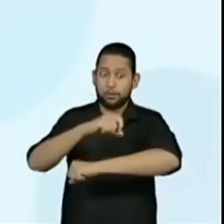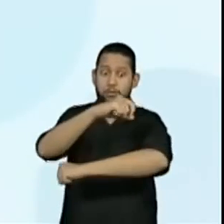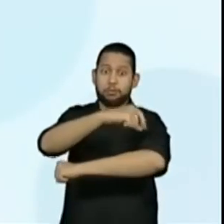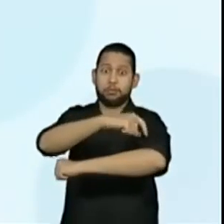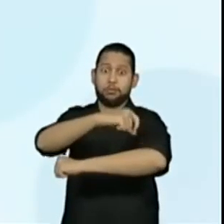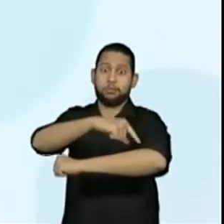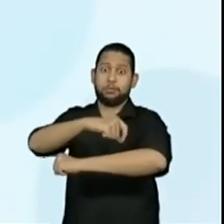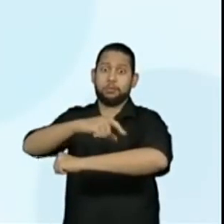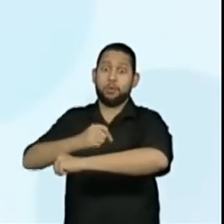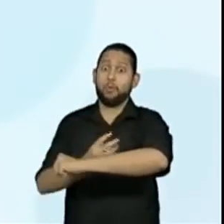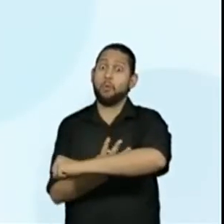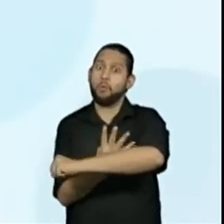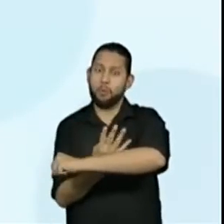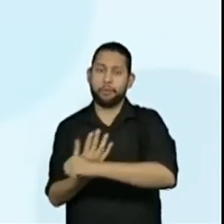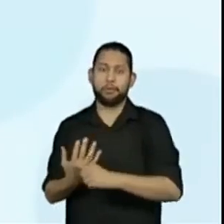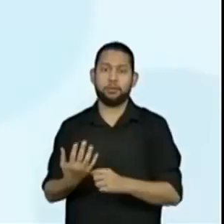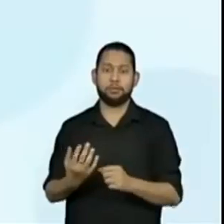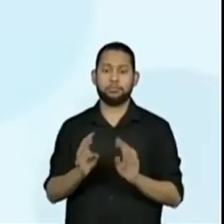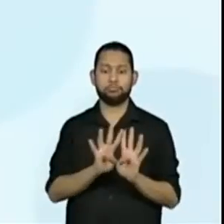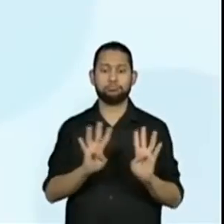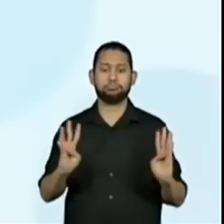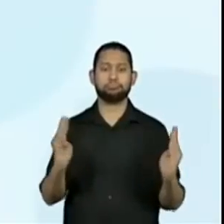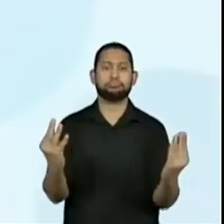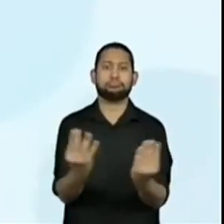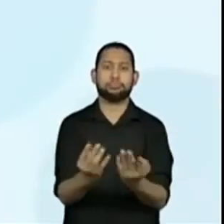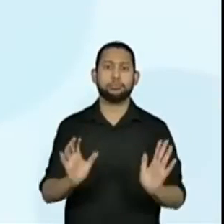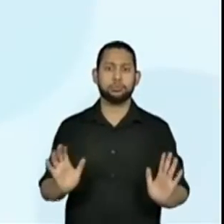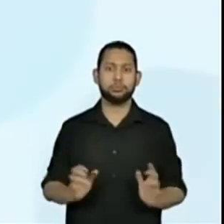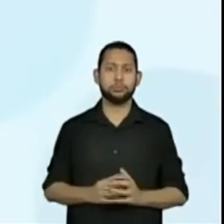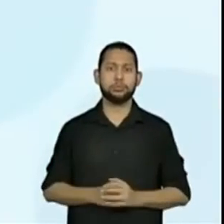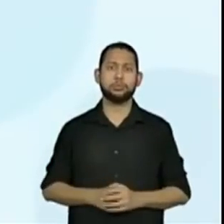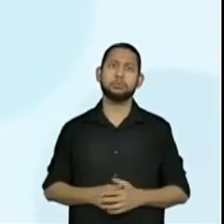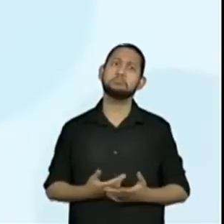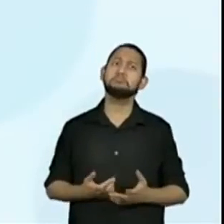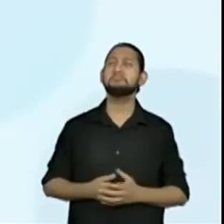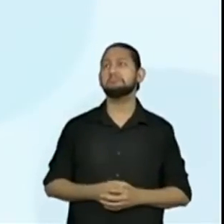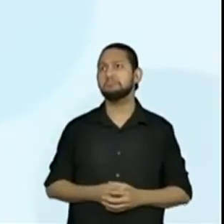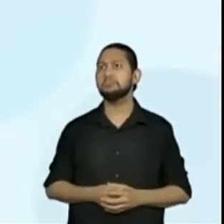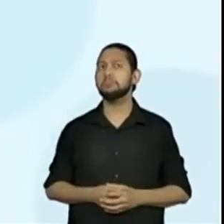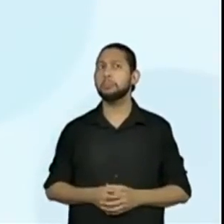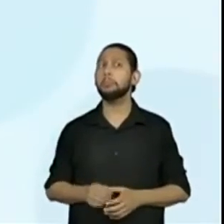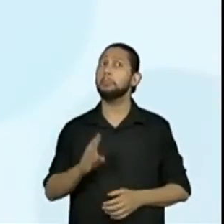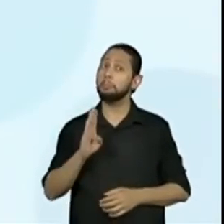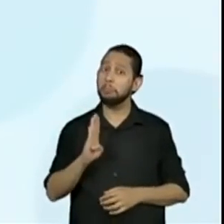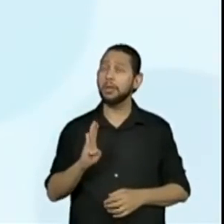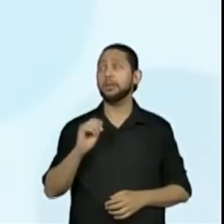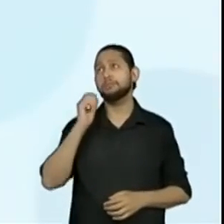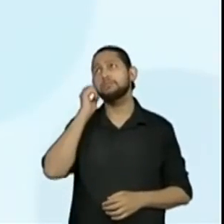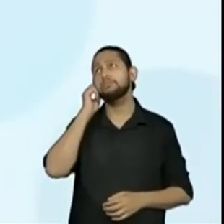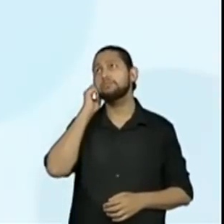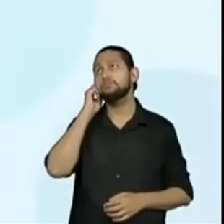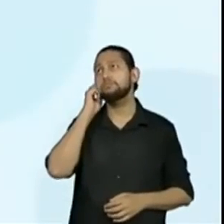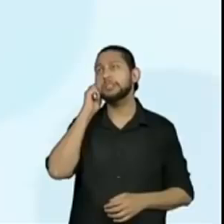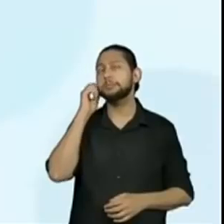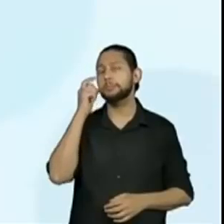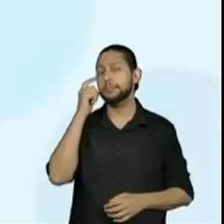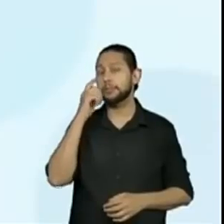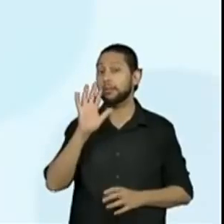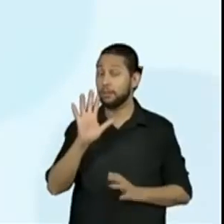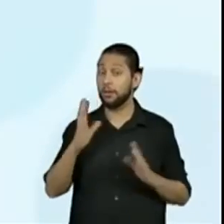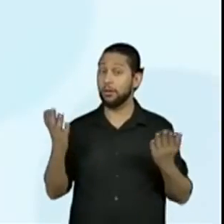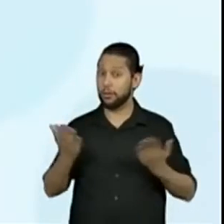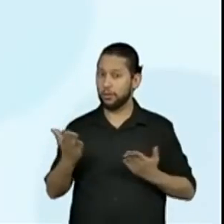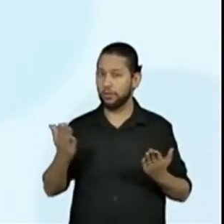horta é me parece também bem adequada a letra B mas a gente vai levar essa imagem